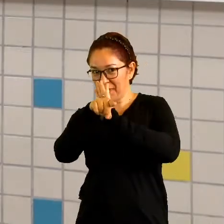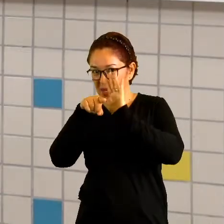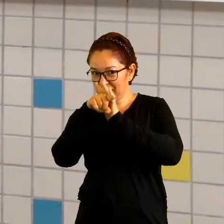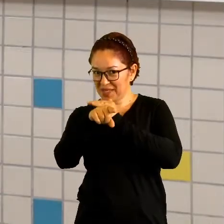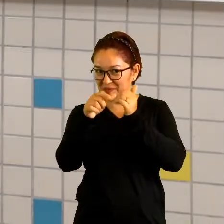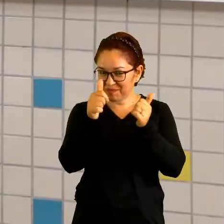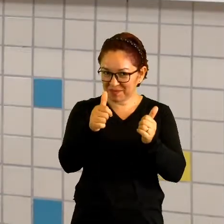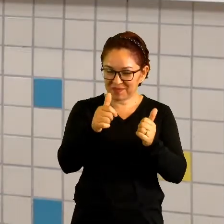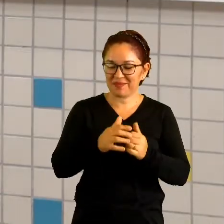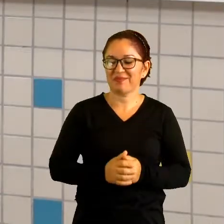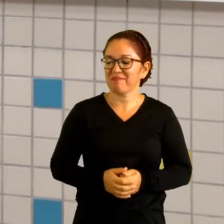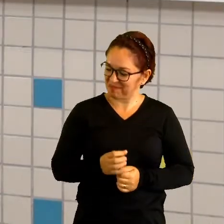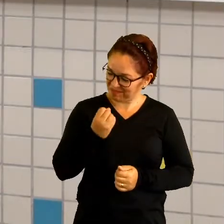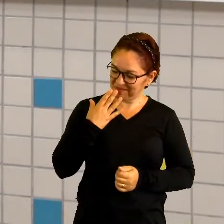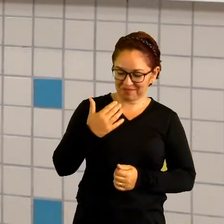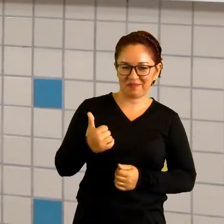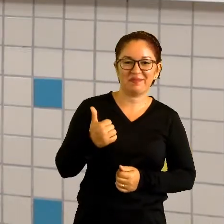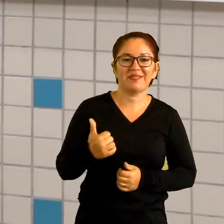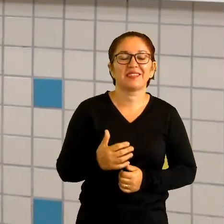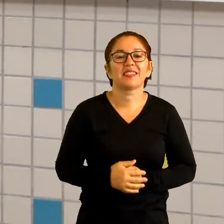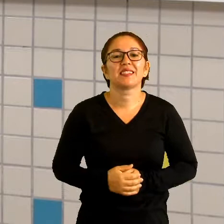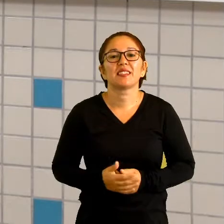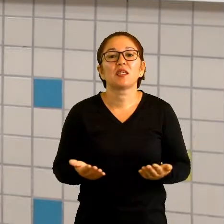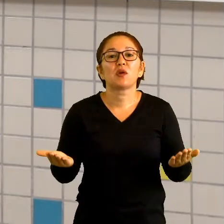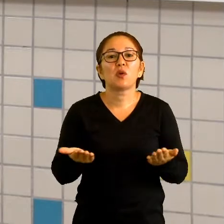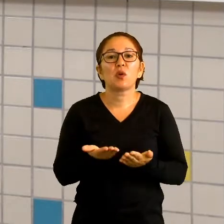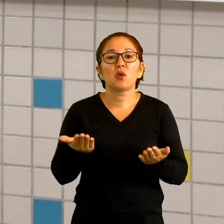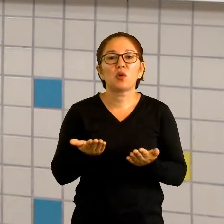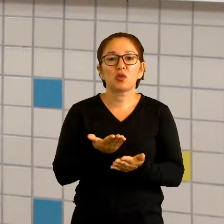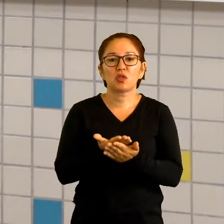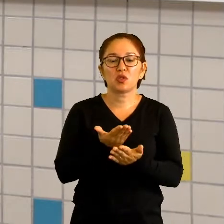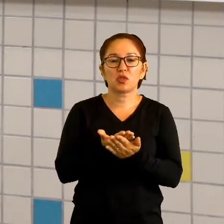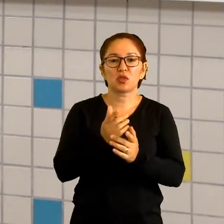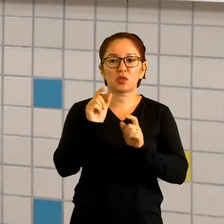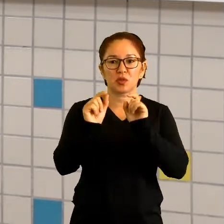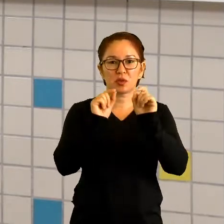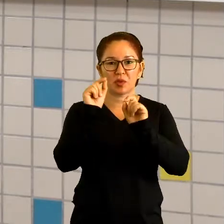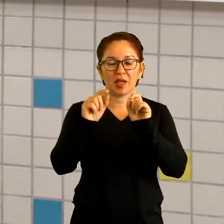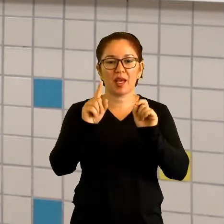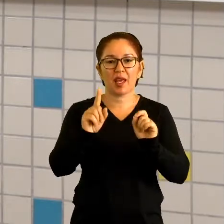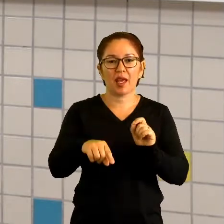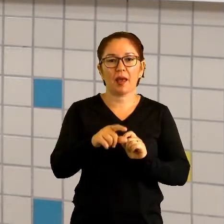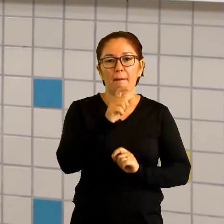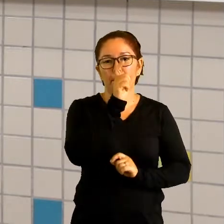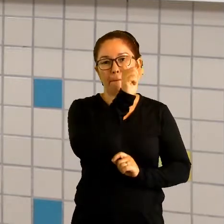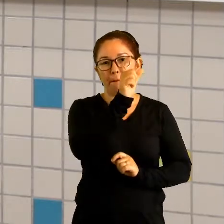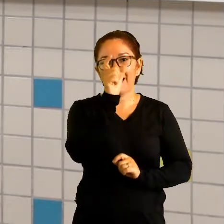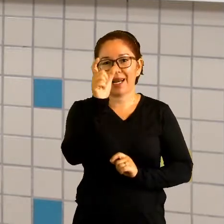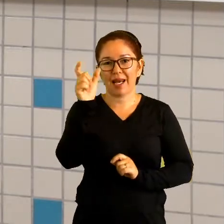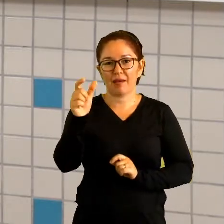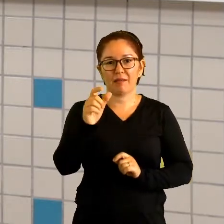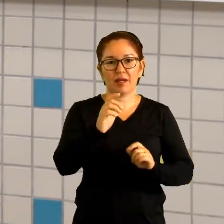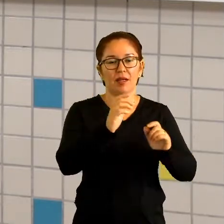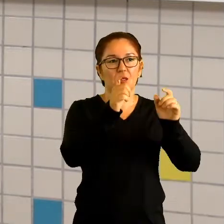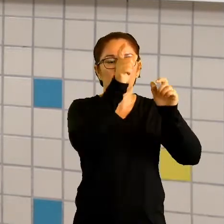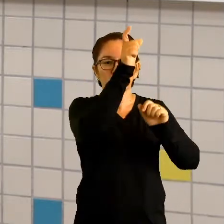Muito bem. Hoje o nosso assunto será sobre classe de palavras, especialmente